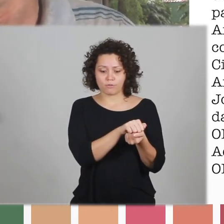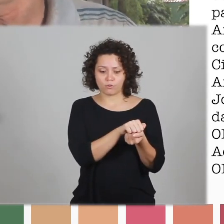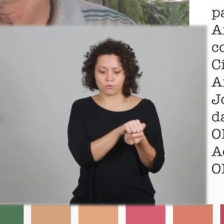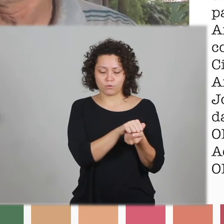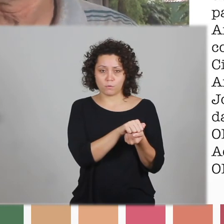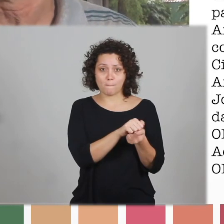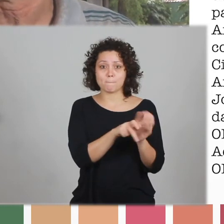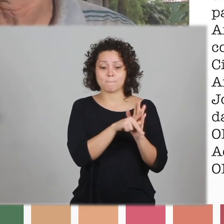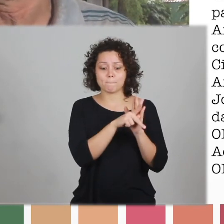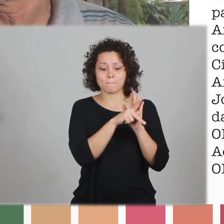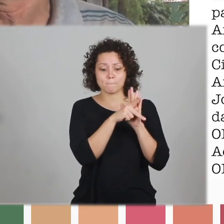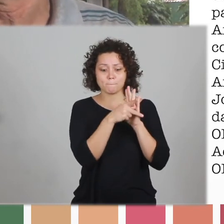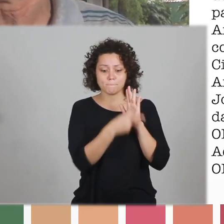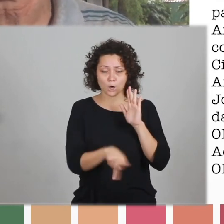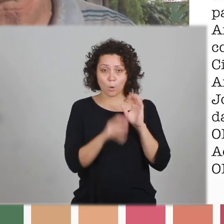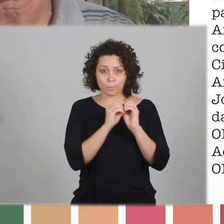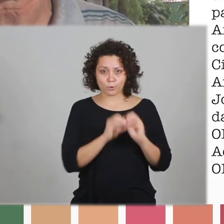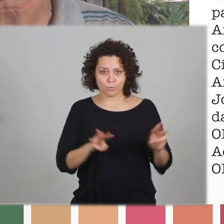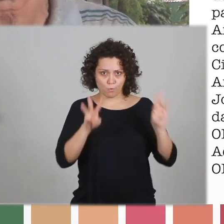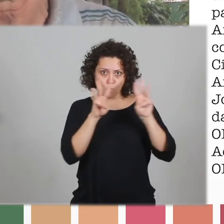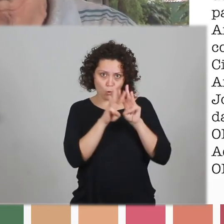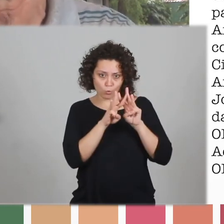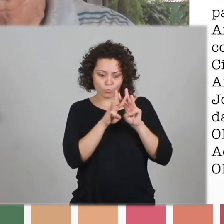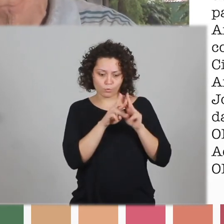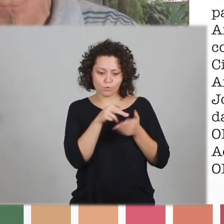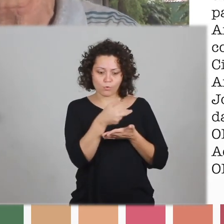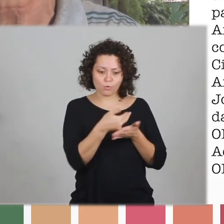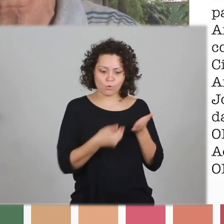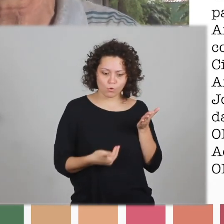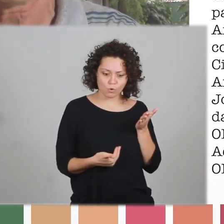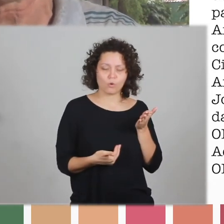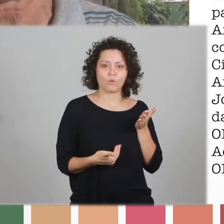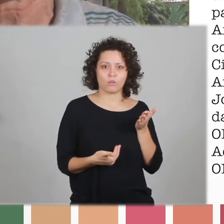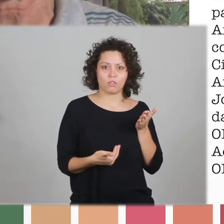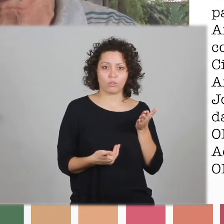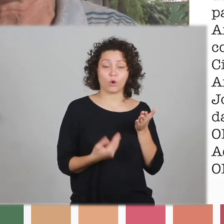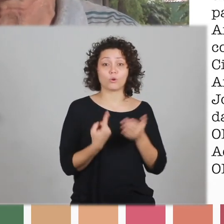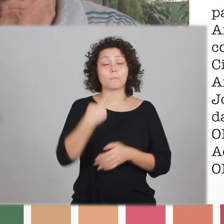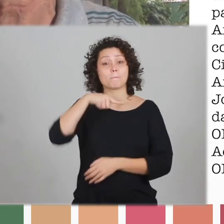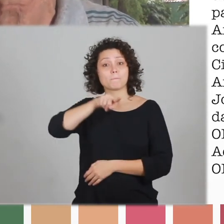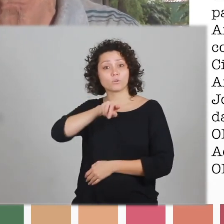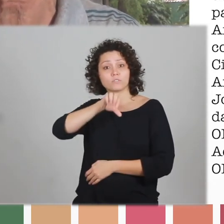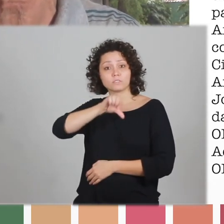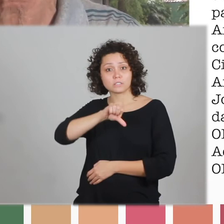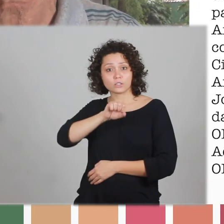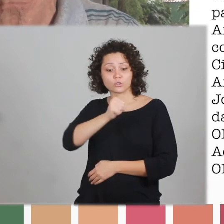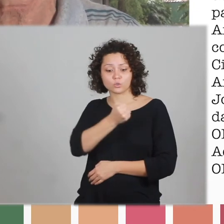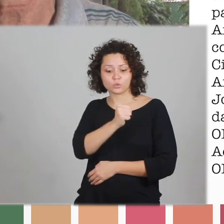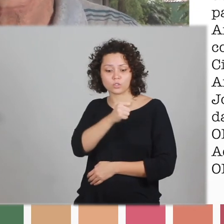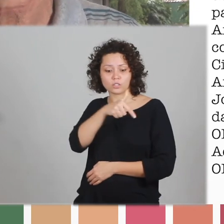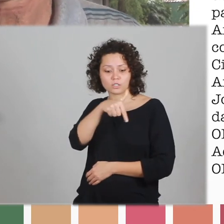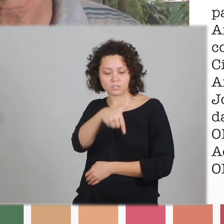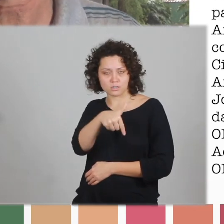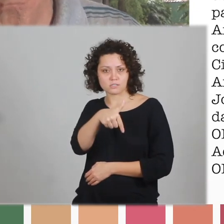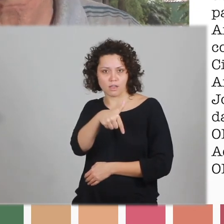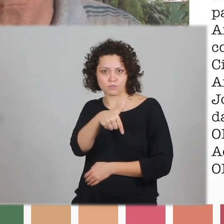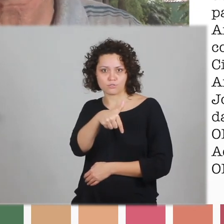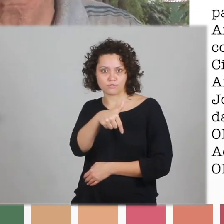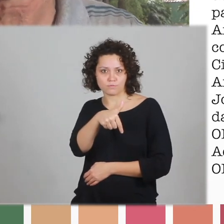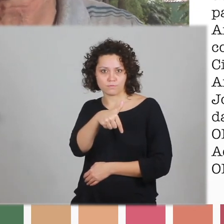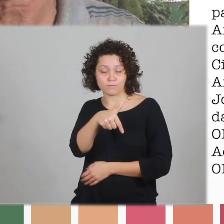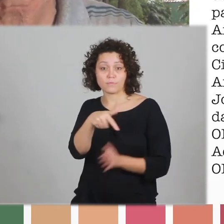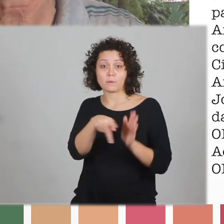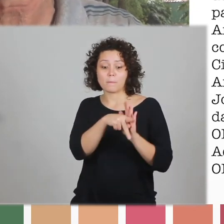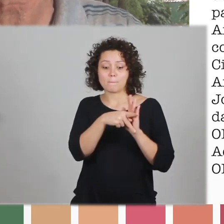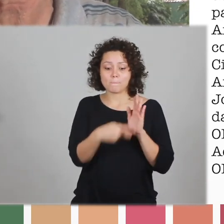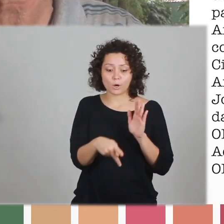das Nações Unidas, no relatório do Nosso Futuro Comum, em 1987, relatório que deflagrou o processo da